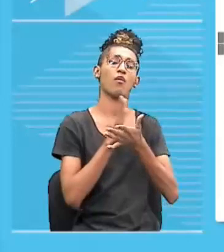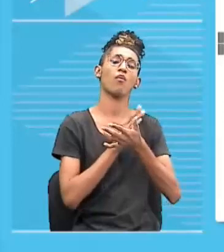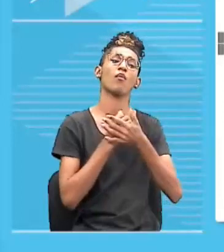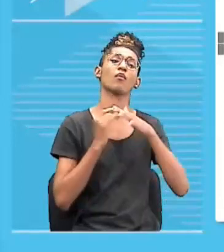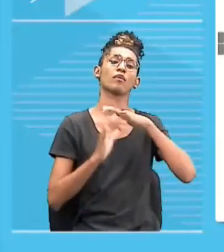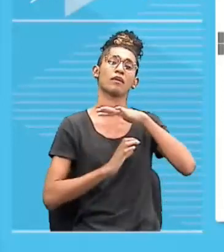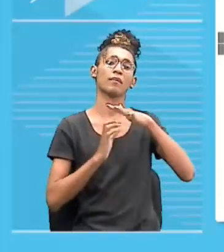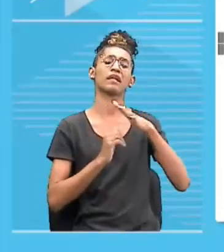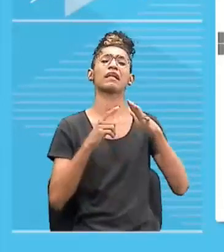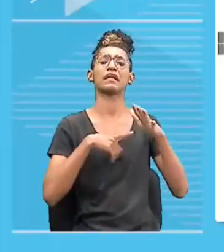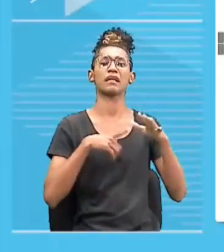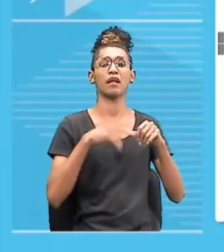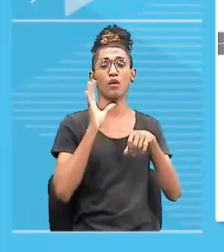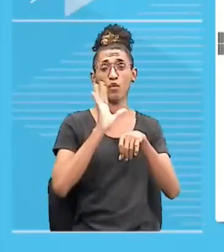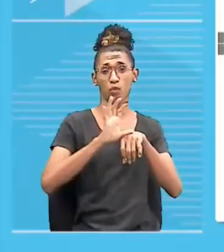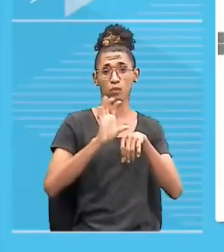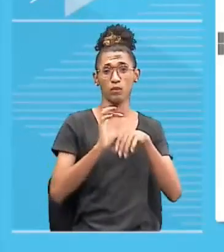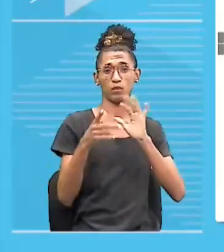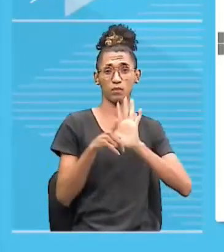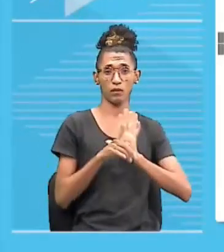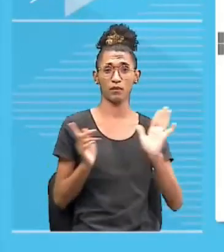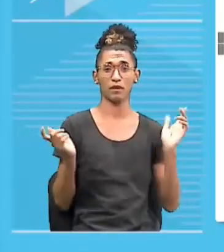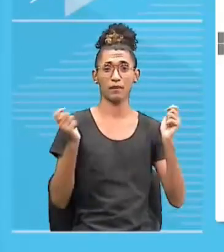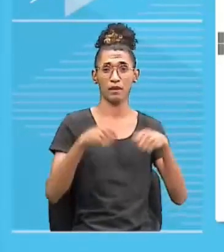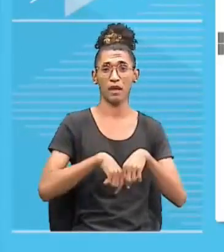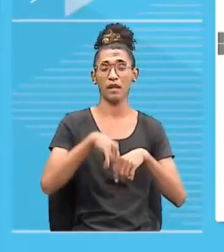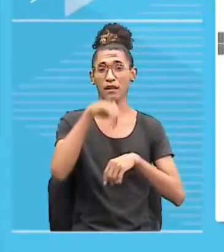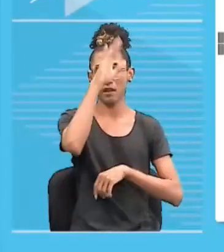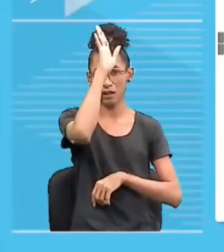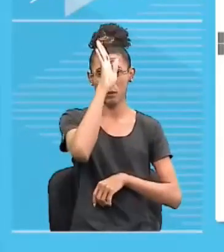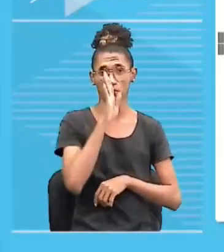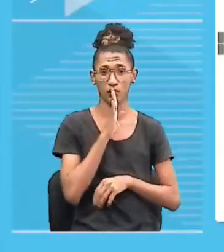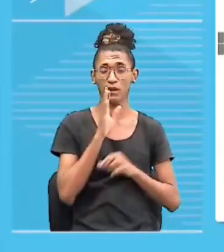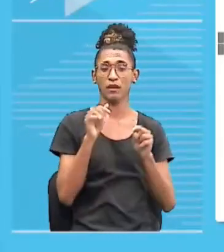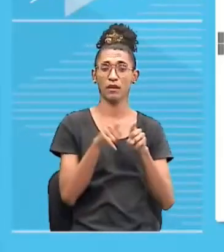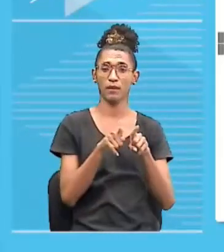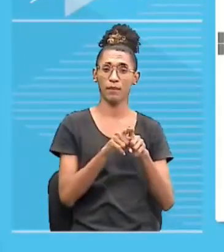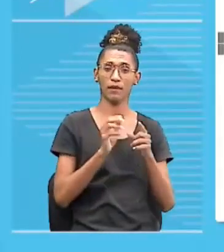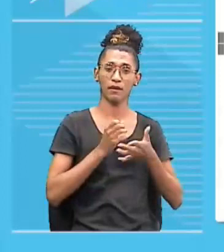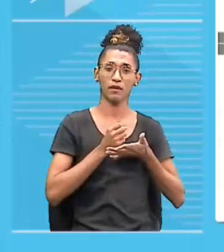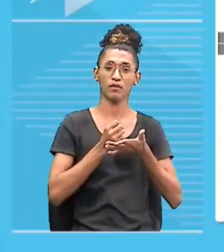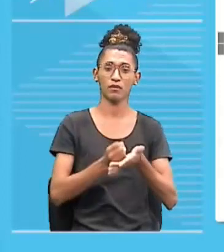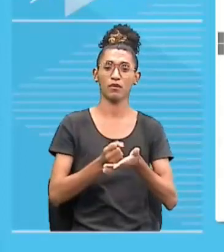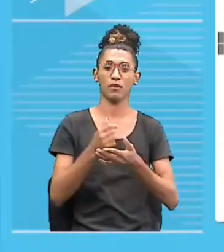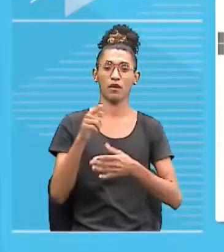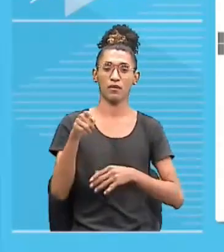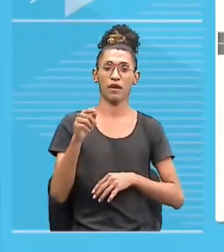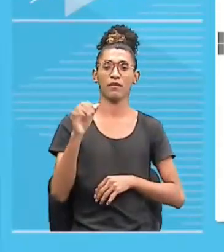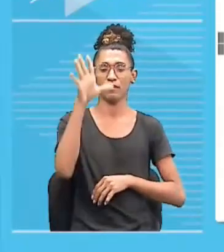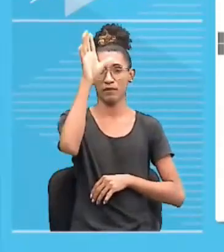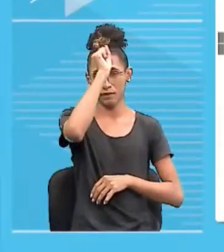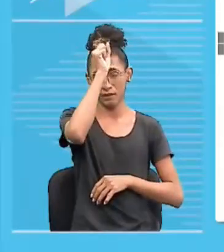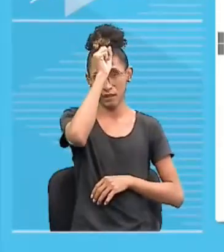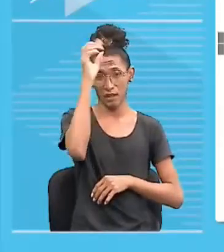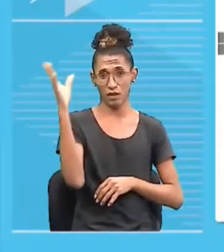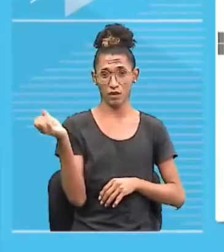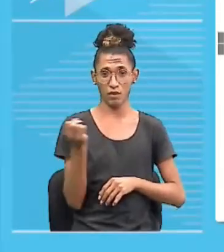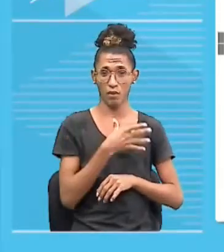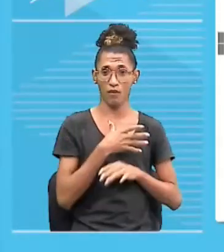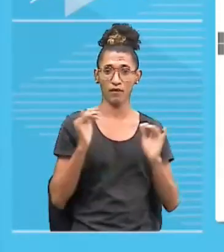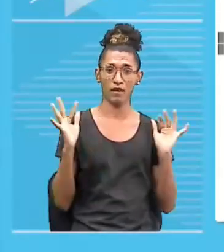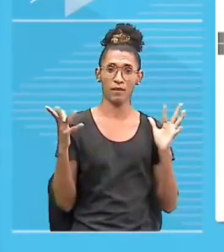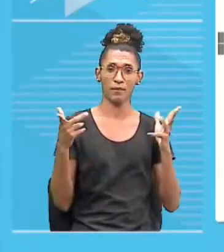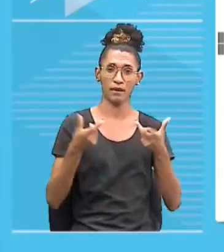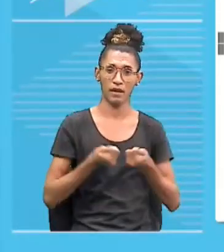de capacitação de forma gratuita, que te ajudam a ter novas habilidades,